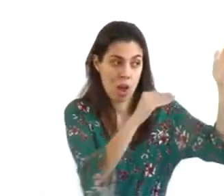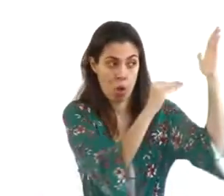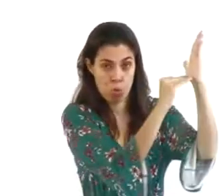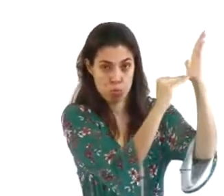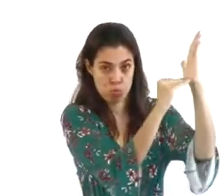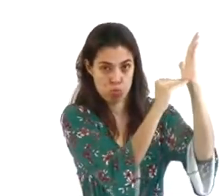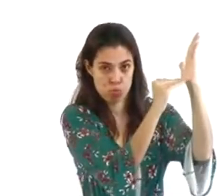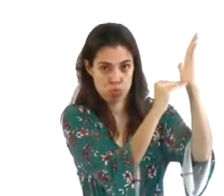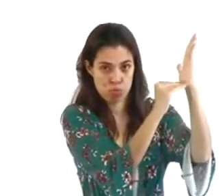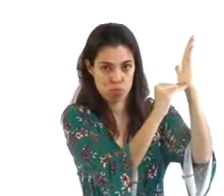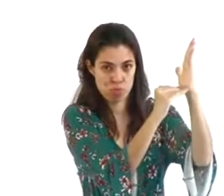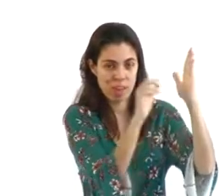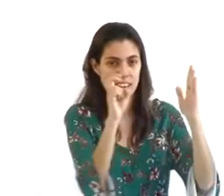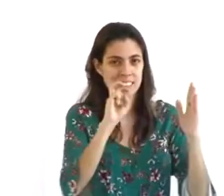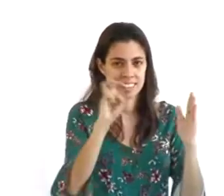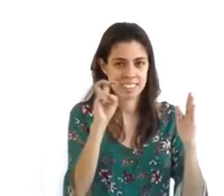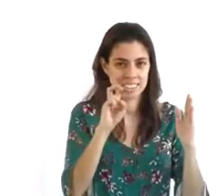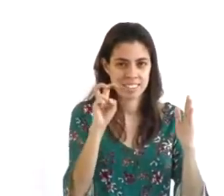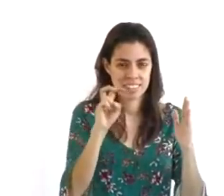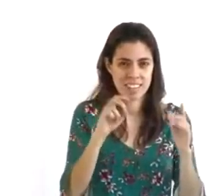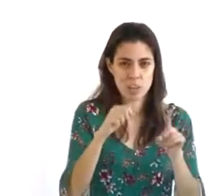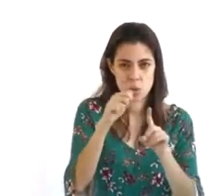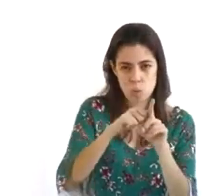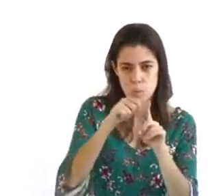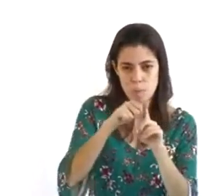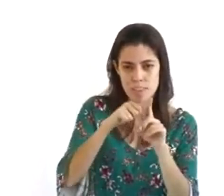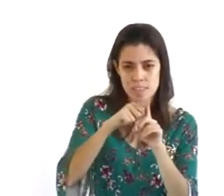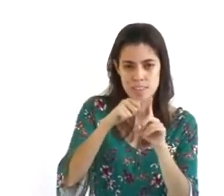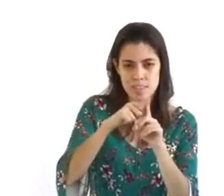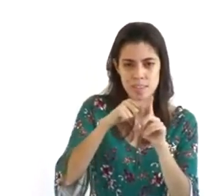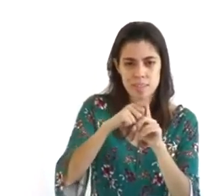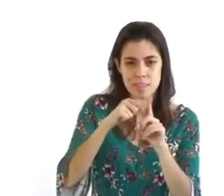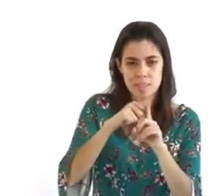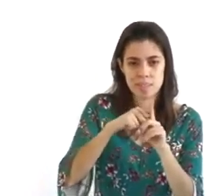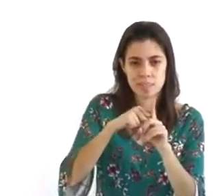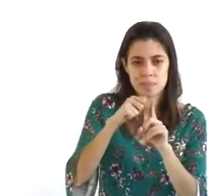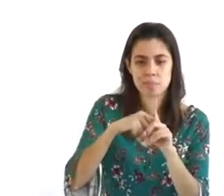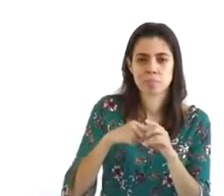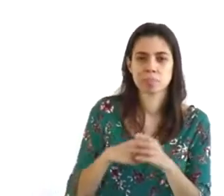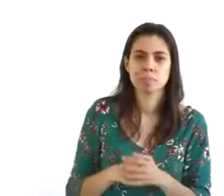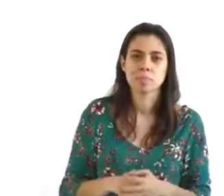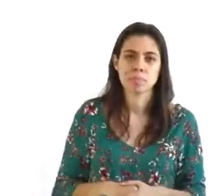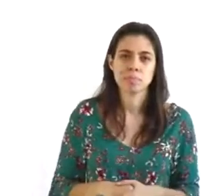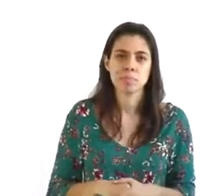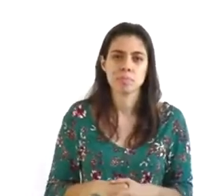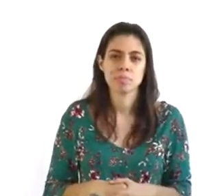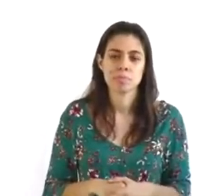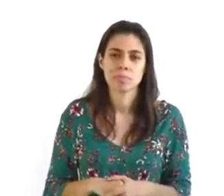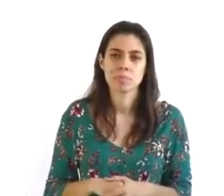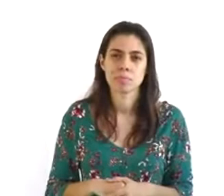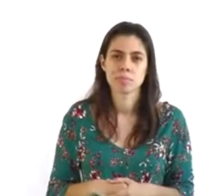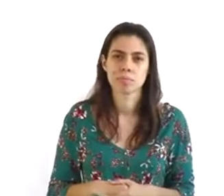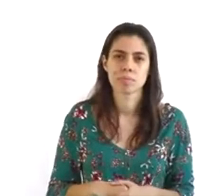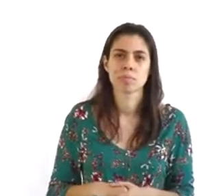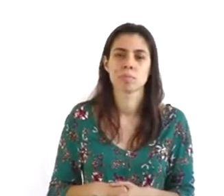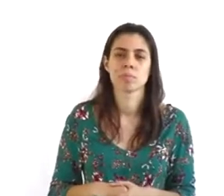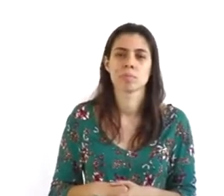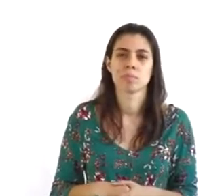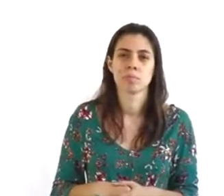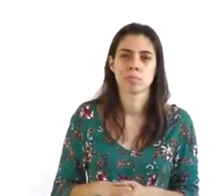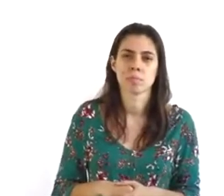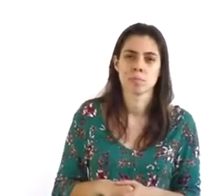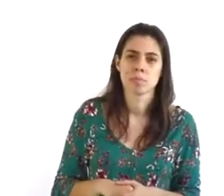em que o presidente Roosevelt tentou mudar isso para a terceira semana, não pegou. E os americanos voltam de novo